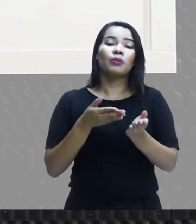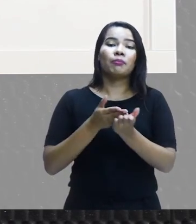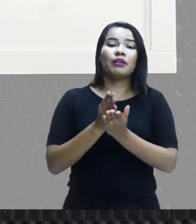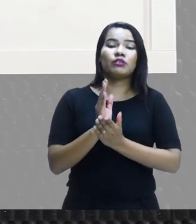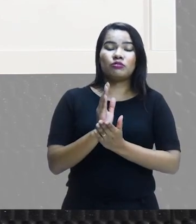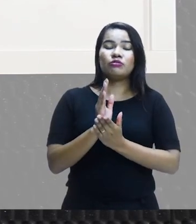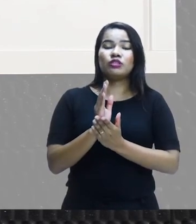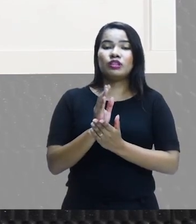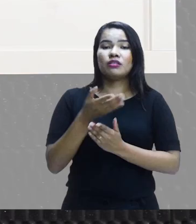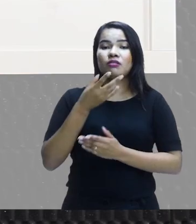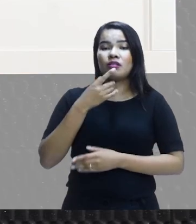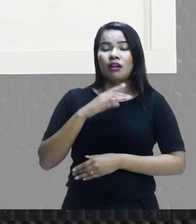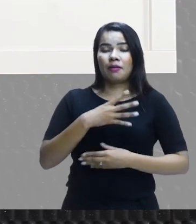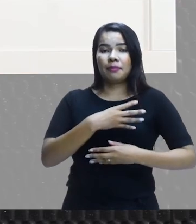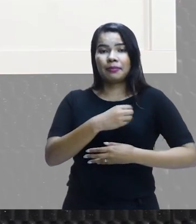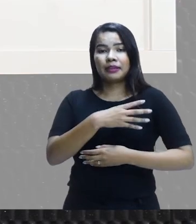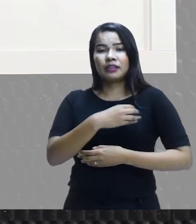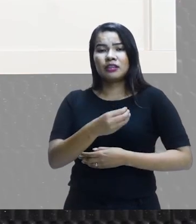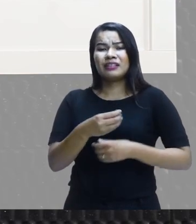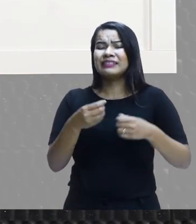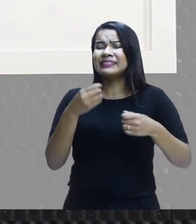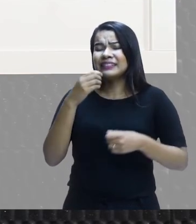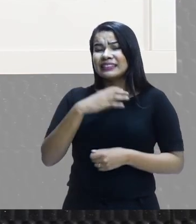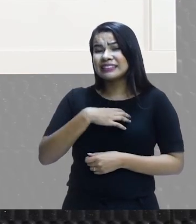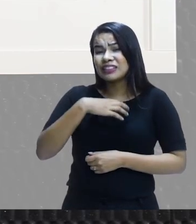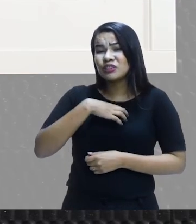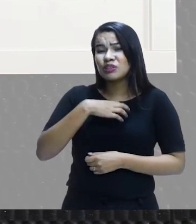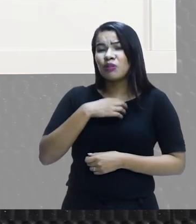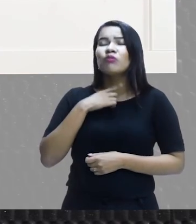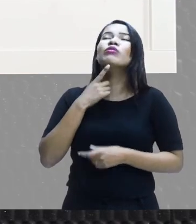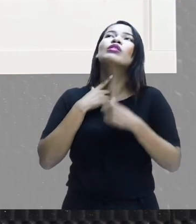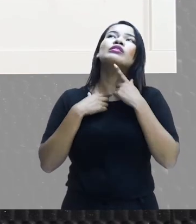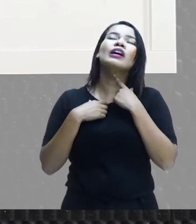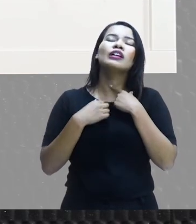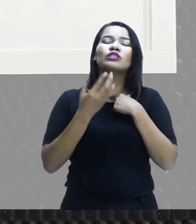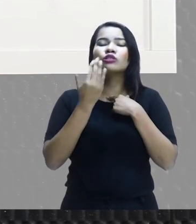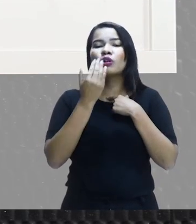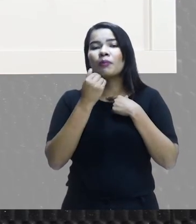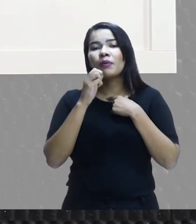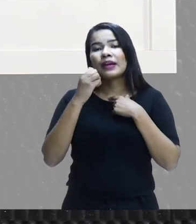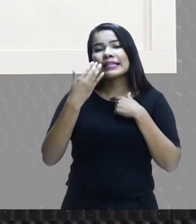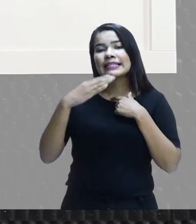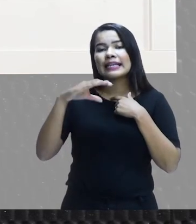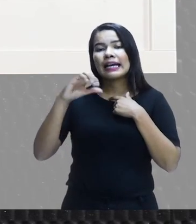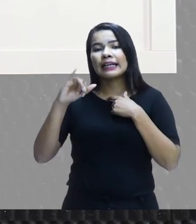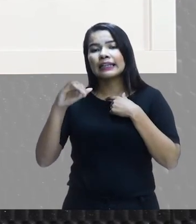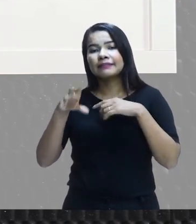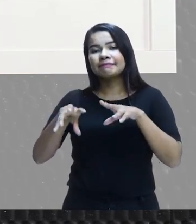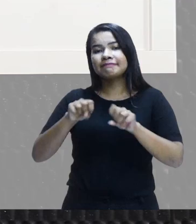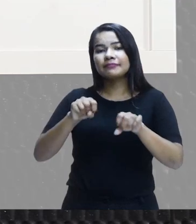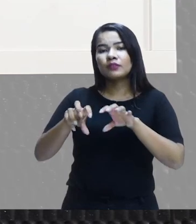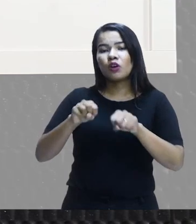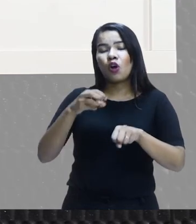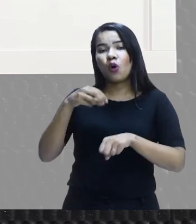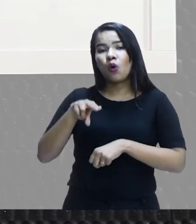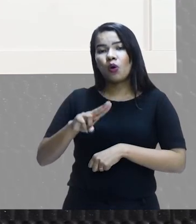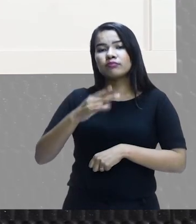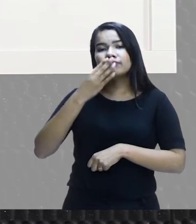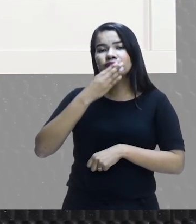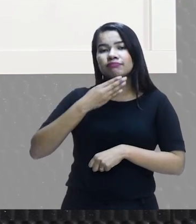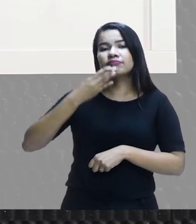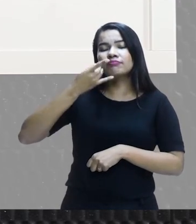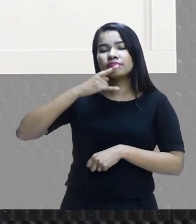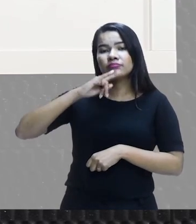açaí, perdão, tá, ok? Ou então tomar caldo de cana, e aí, de repente, ela pega a moléstia de Chagas. Ao